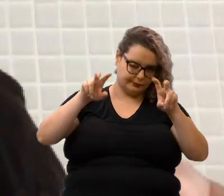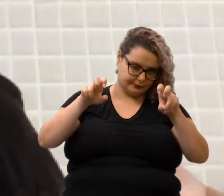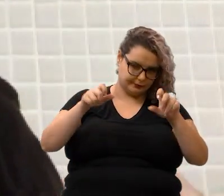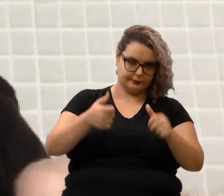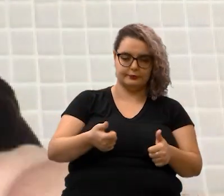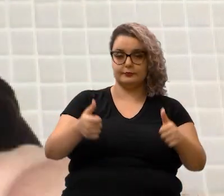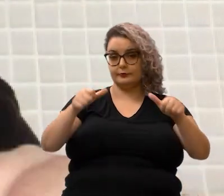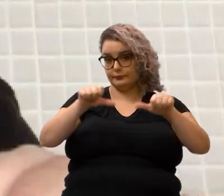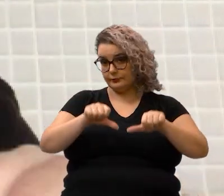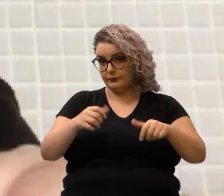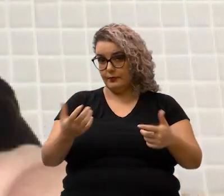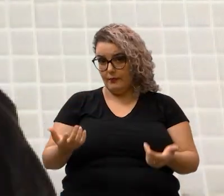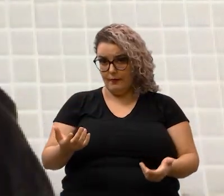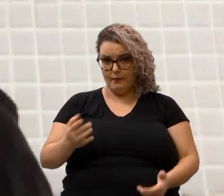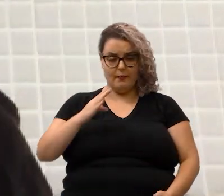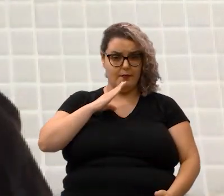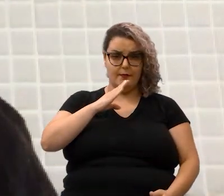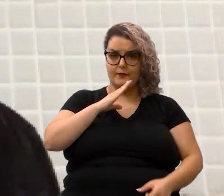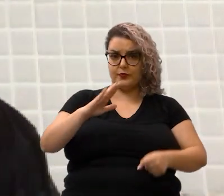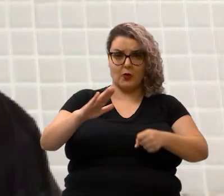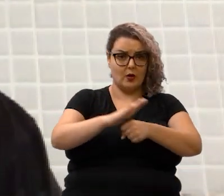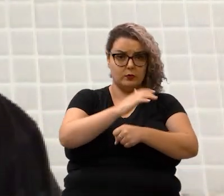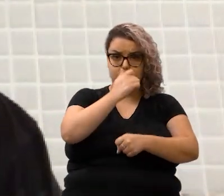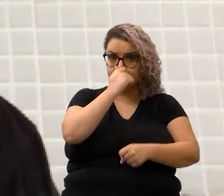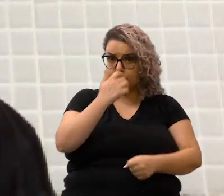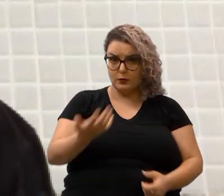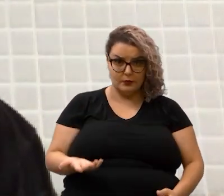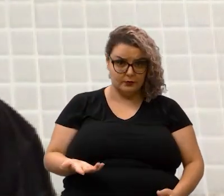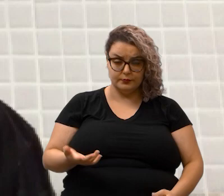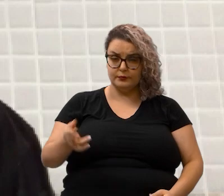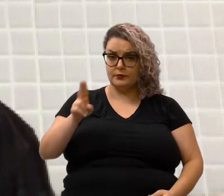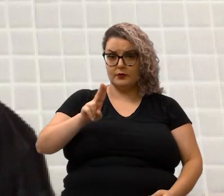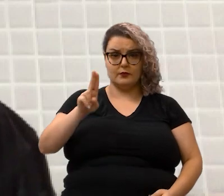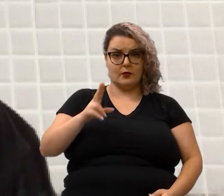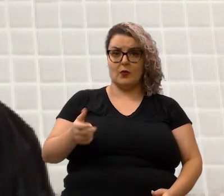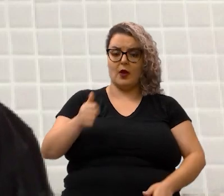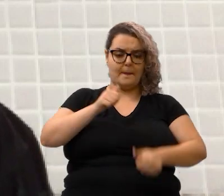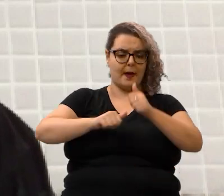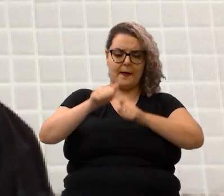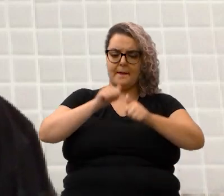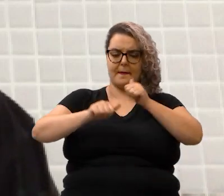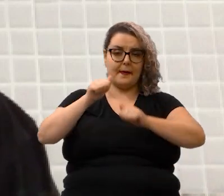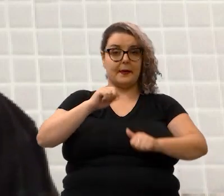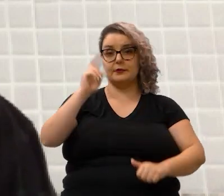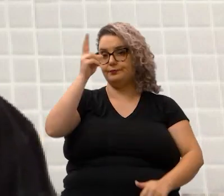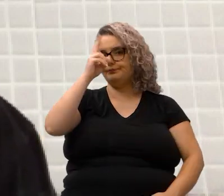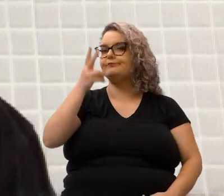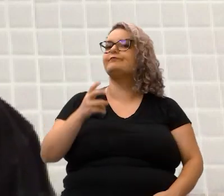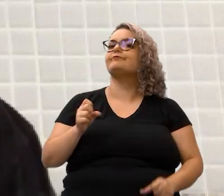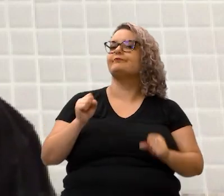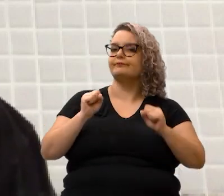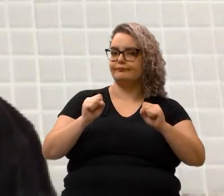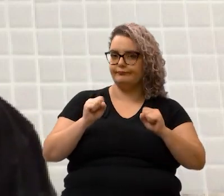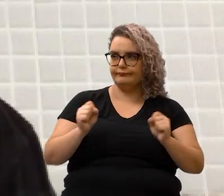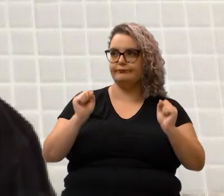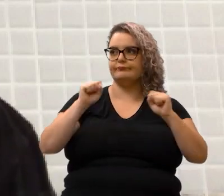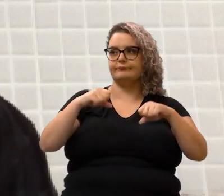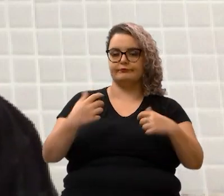digamos assim, os barzinhos estão lotados, e esse uso excessivo de álcool leva